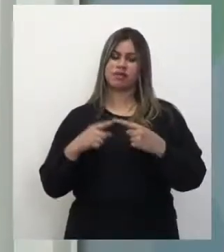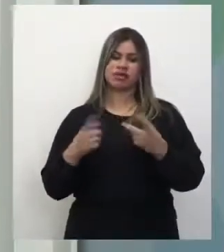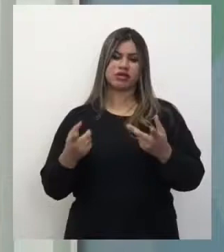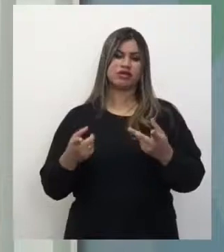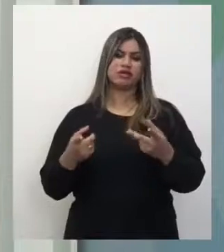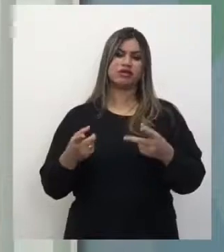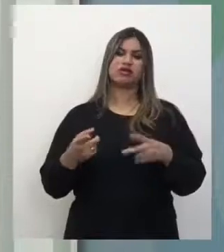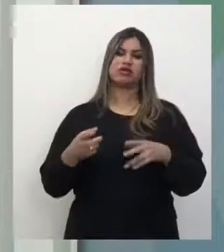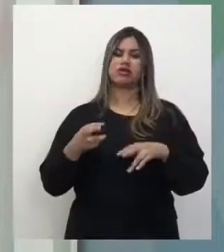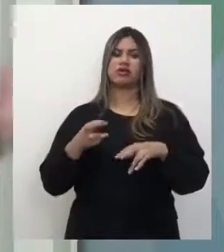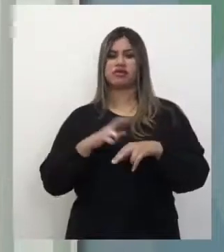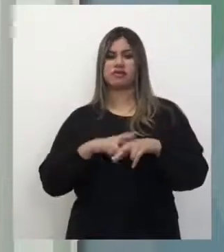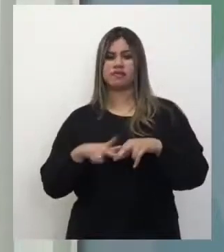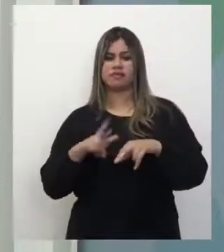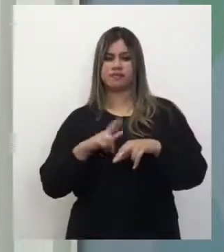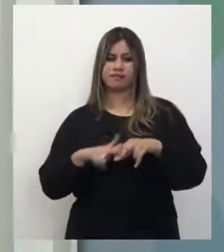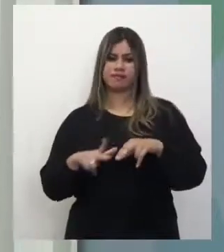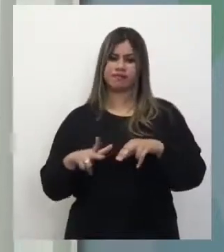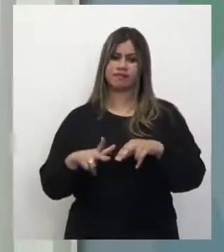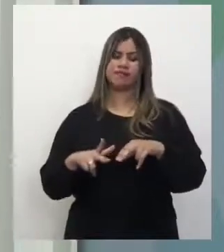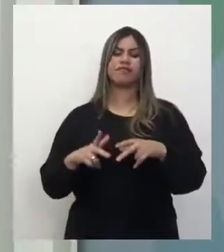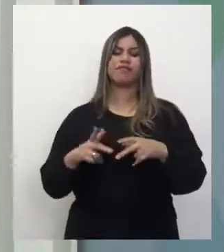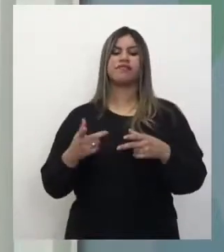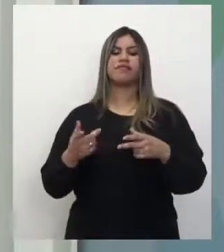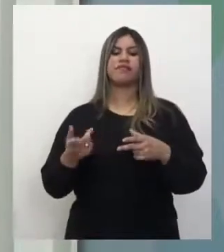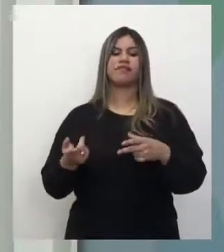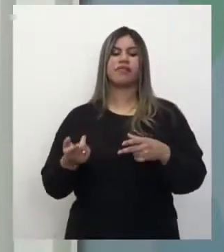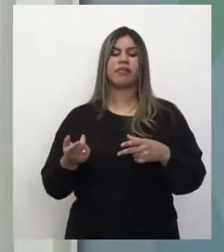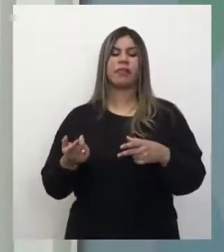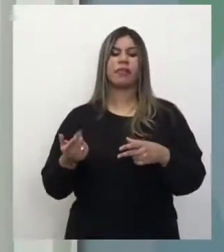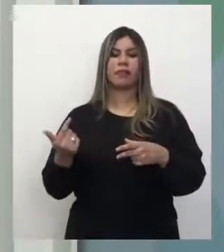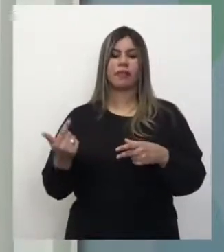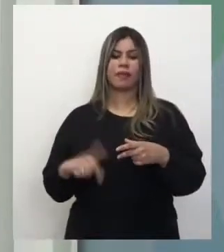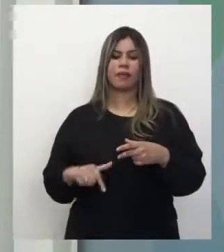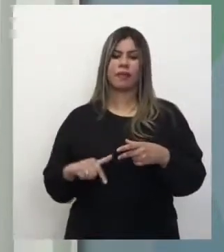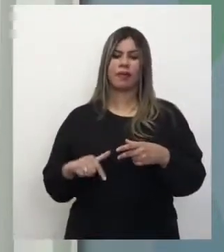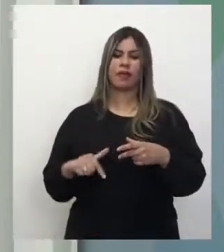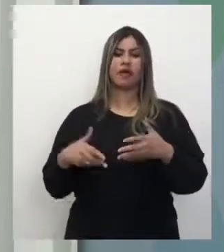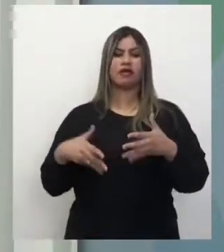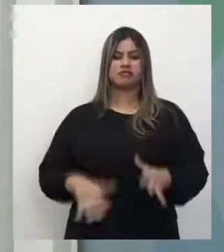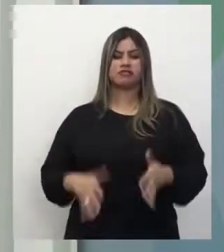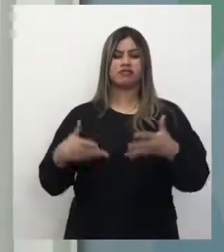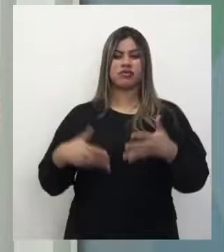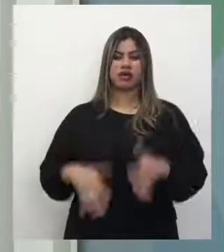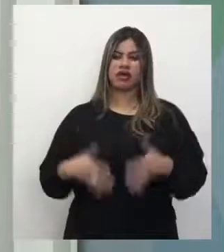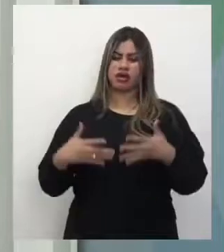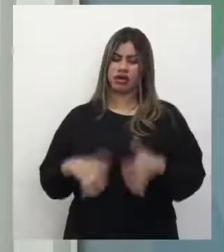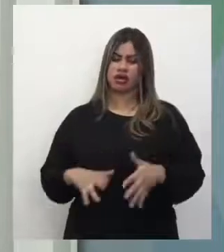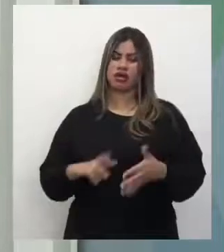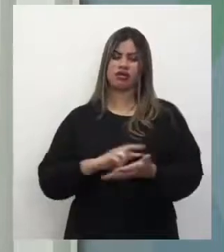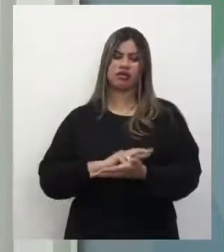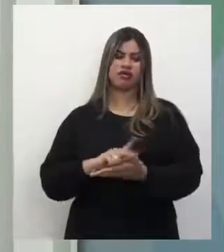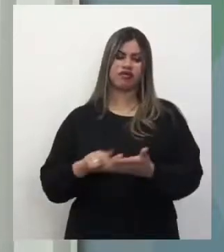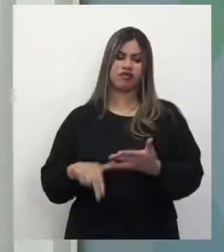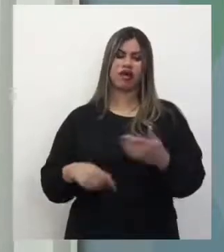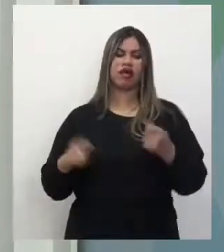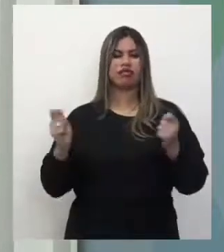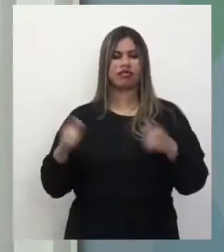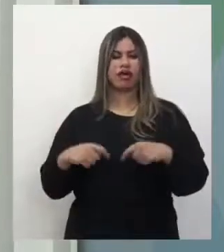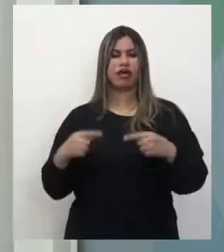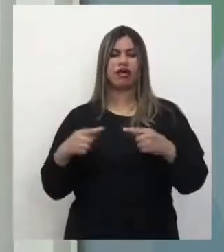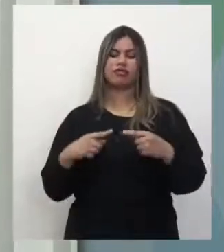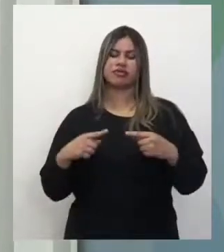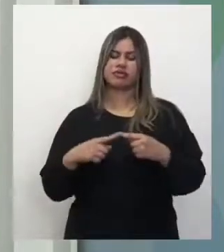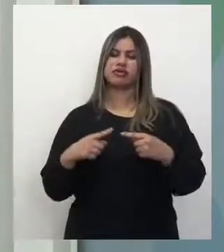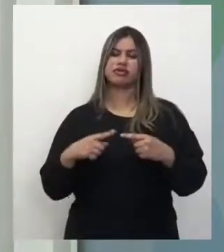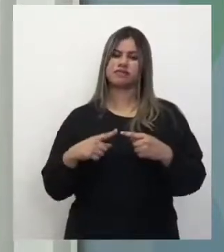orientação, tanta questão de gênero, tanta questão de natalidade, né? Diversas configurações aí estão